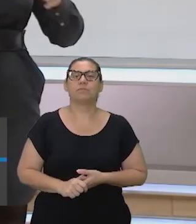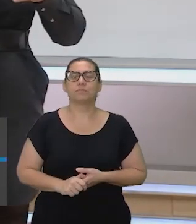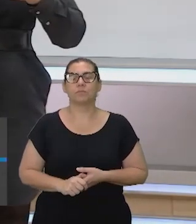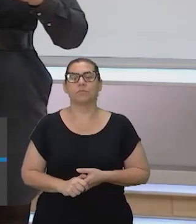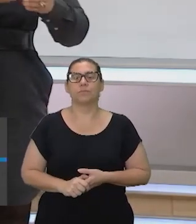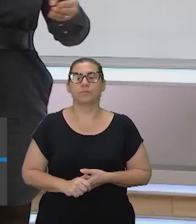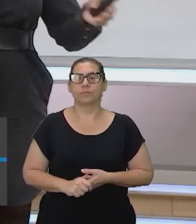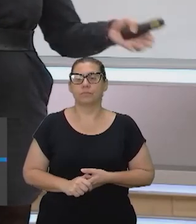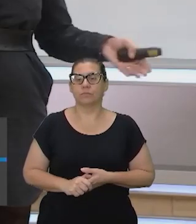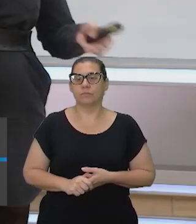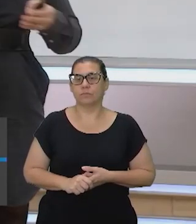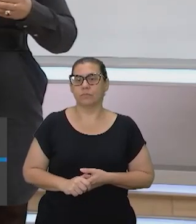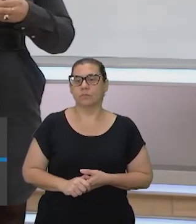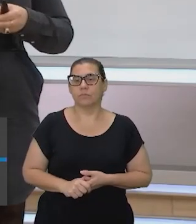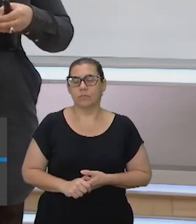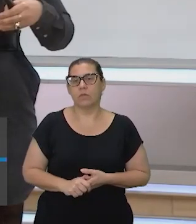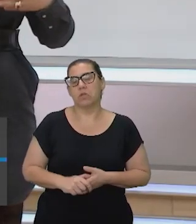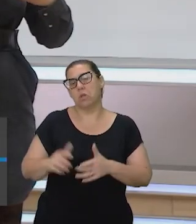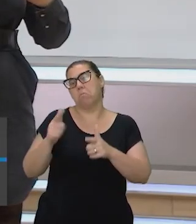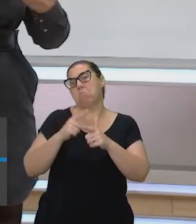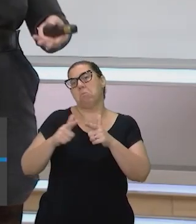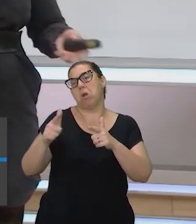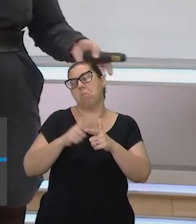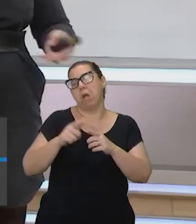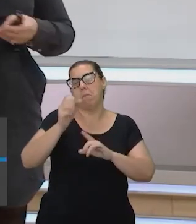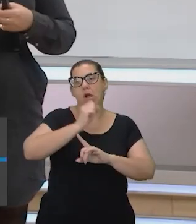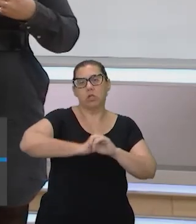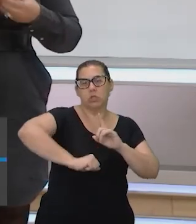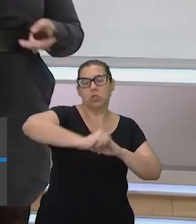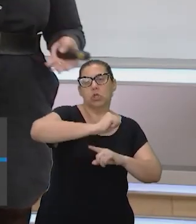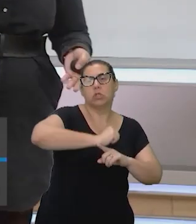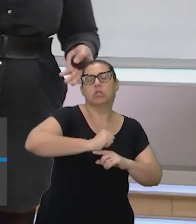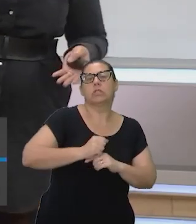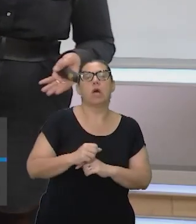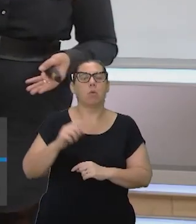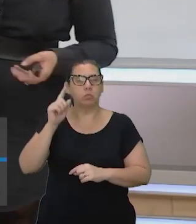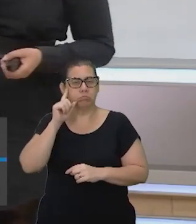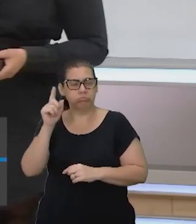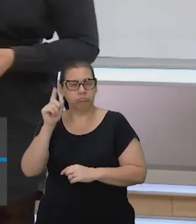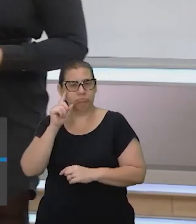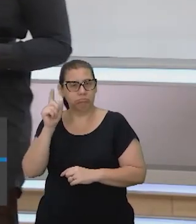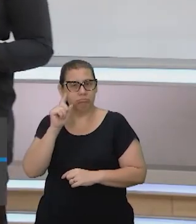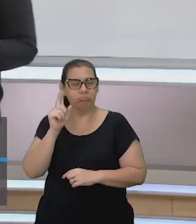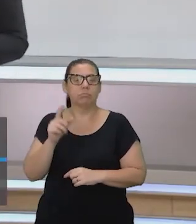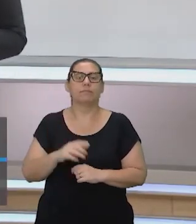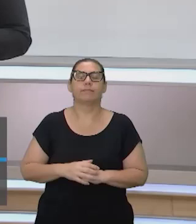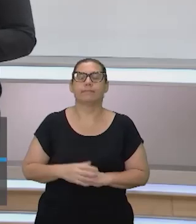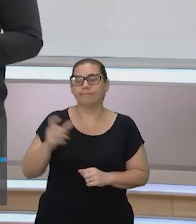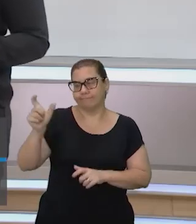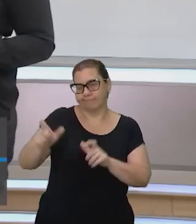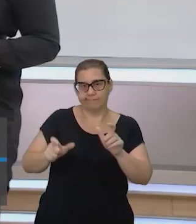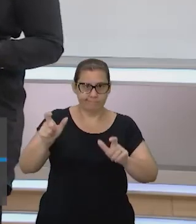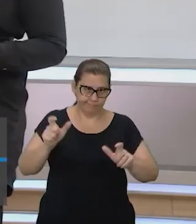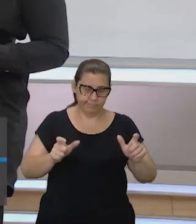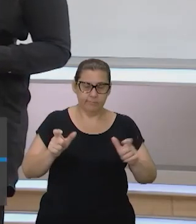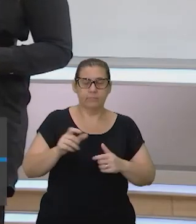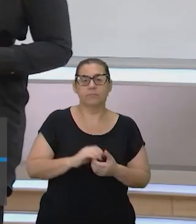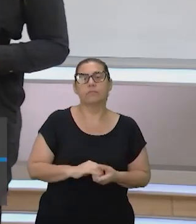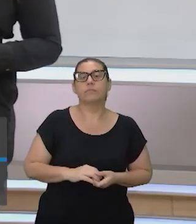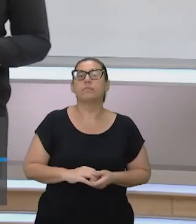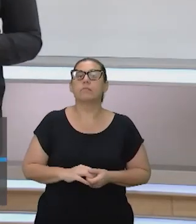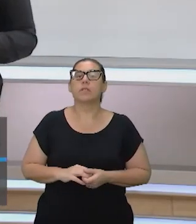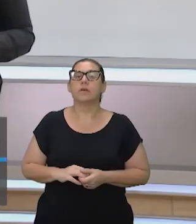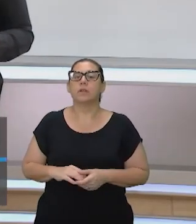ali, né, os problemas sociais, os problemas cotidianos, tá bom? Do dia a dia das pessoas, tá? Então,